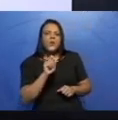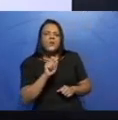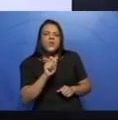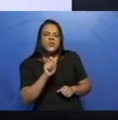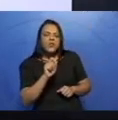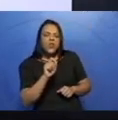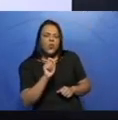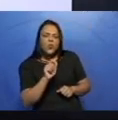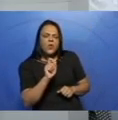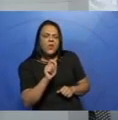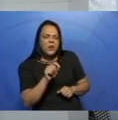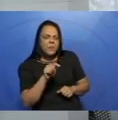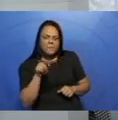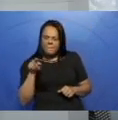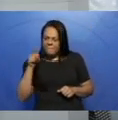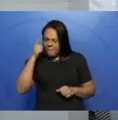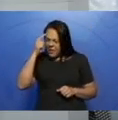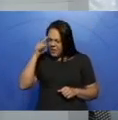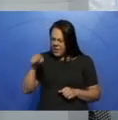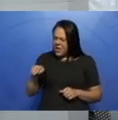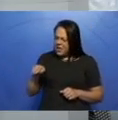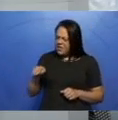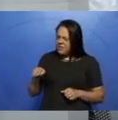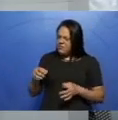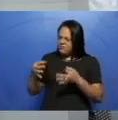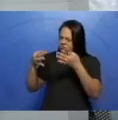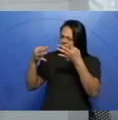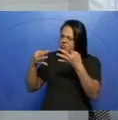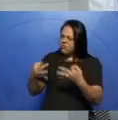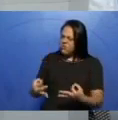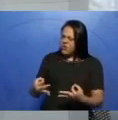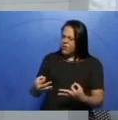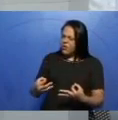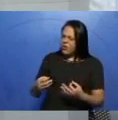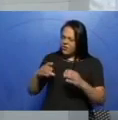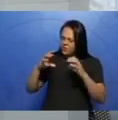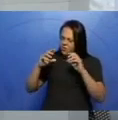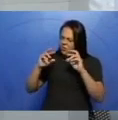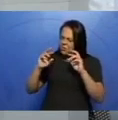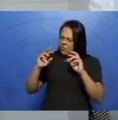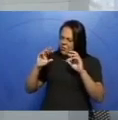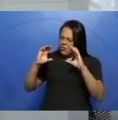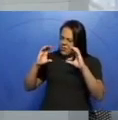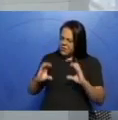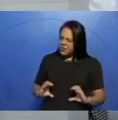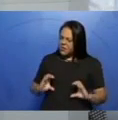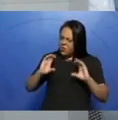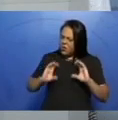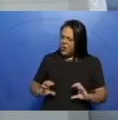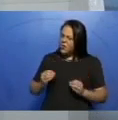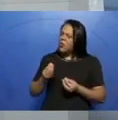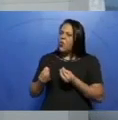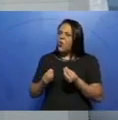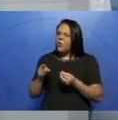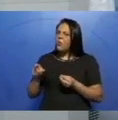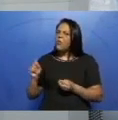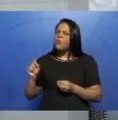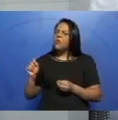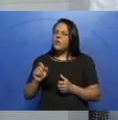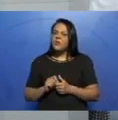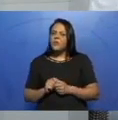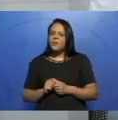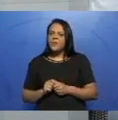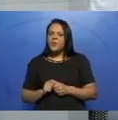não honesto, fato expresso pela proposição. João é honesto. No exemplo, o